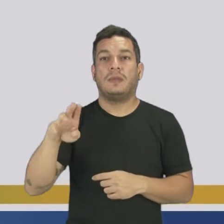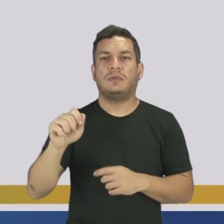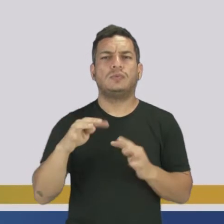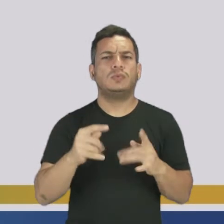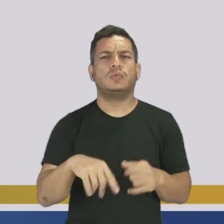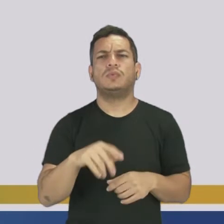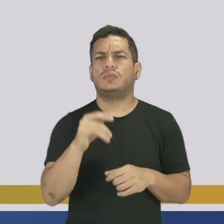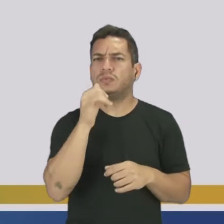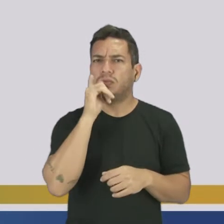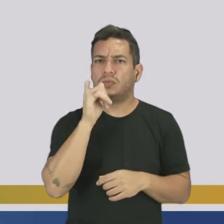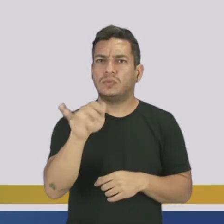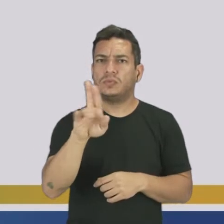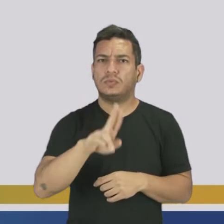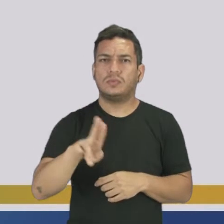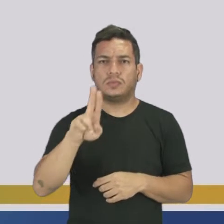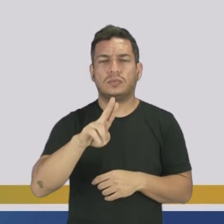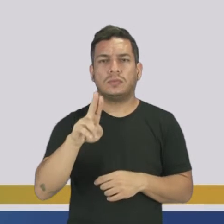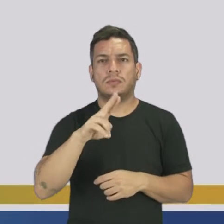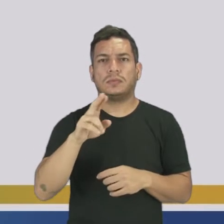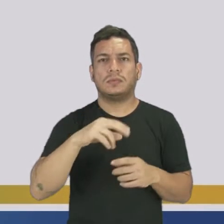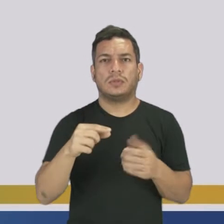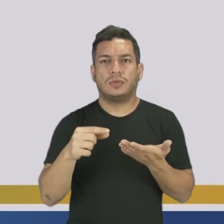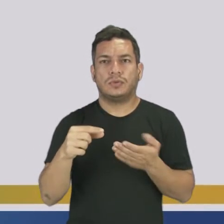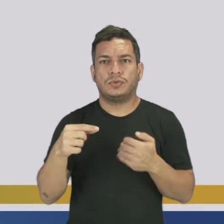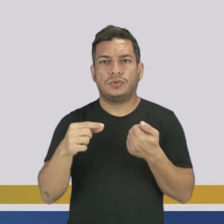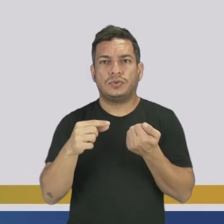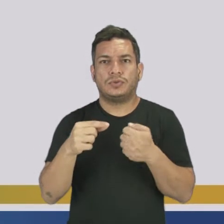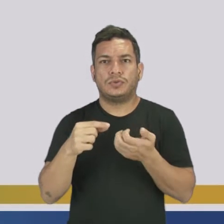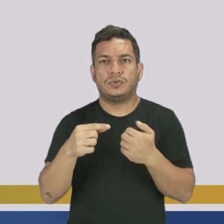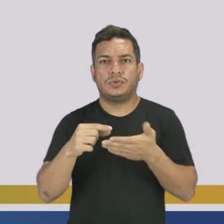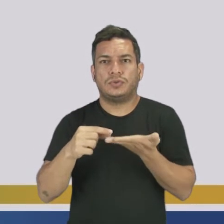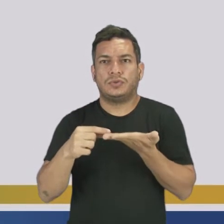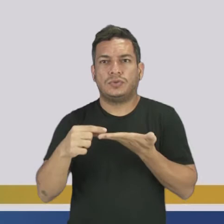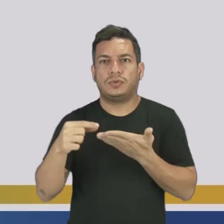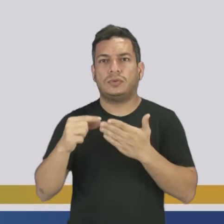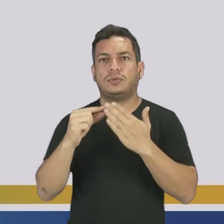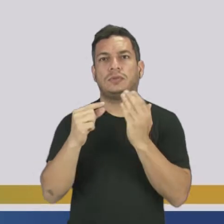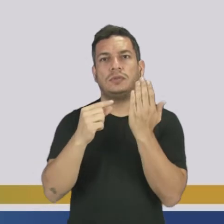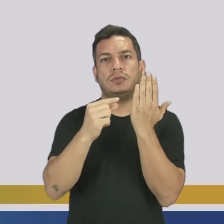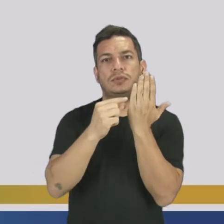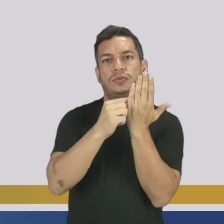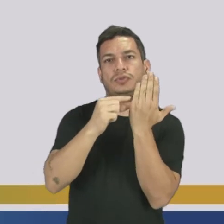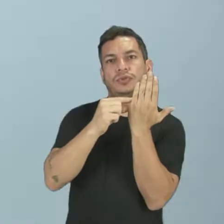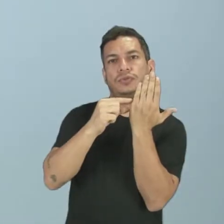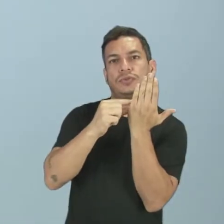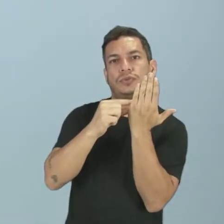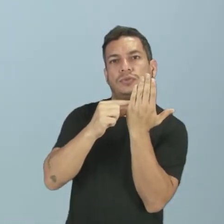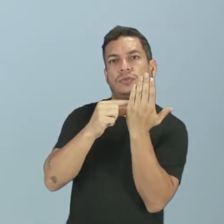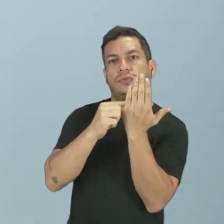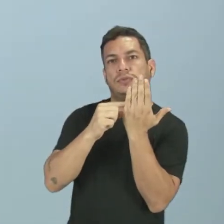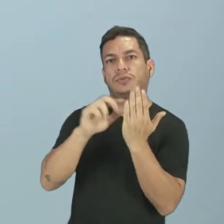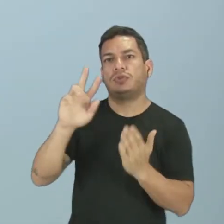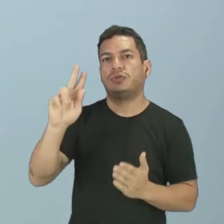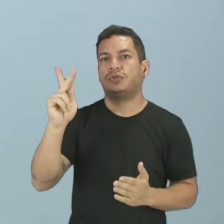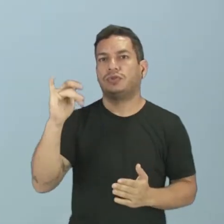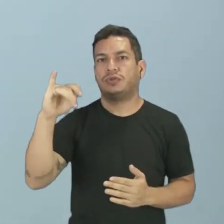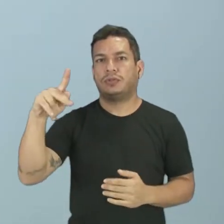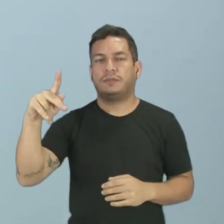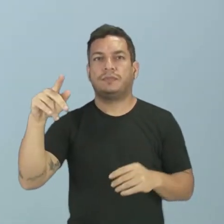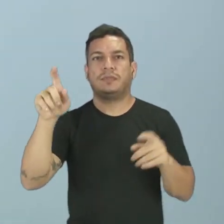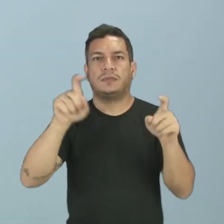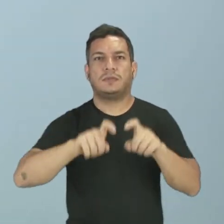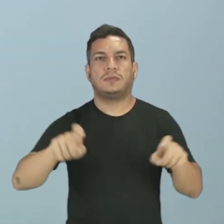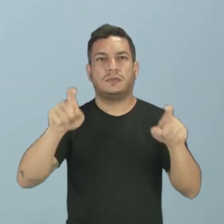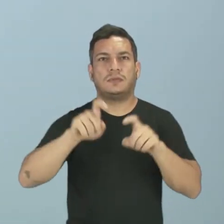componentes eletrônicos usados, desde chip presente em computadores, celulares e entre outros. Então, o que acontece com a física nuclear? Ela